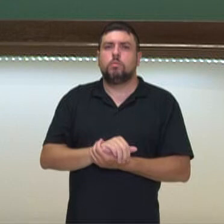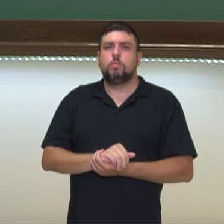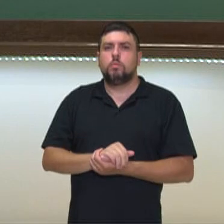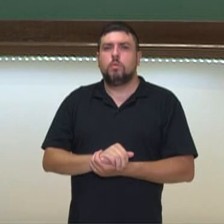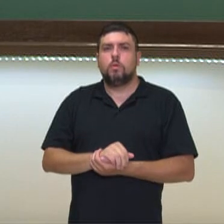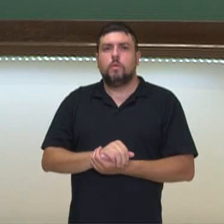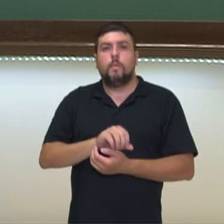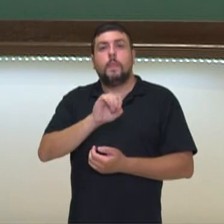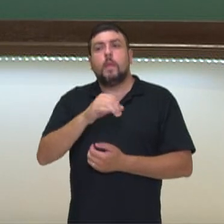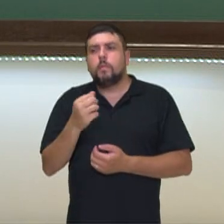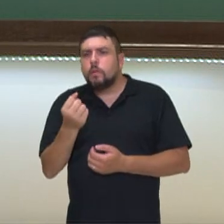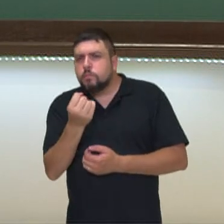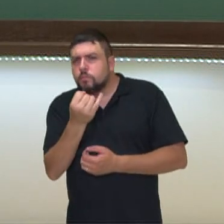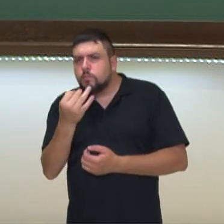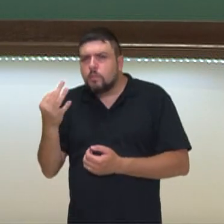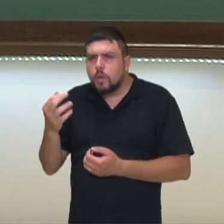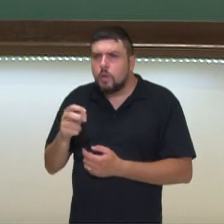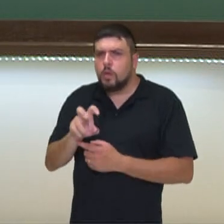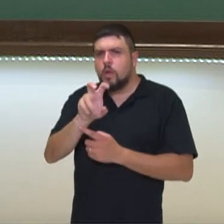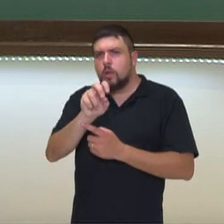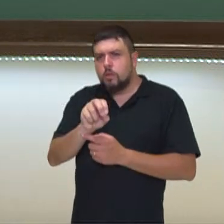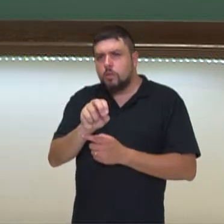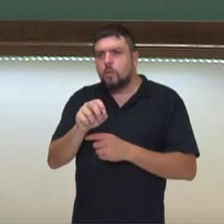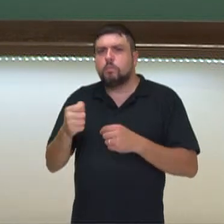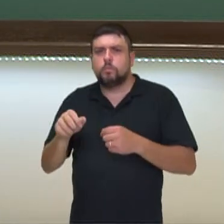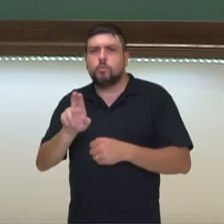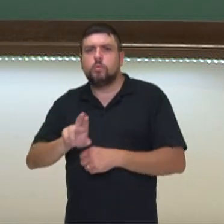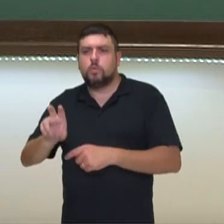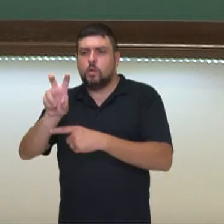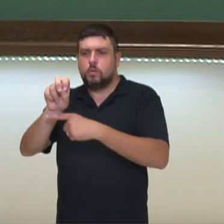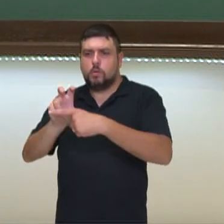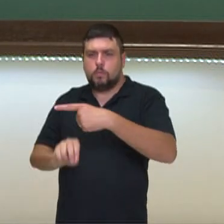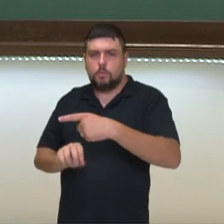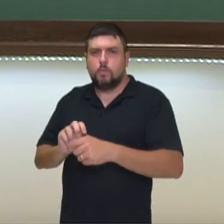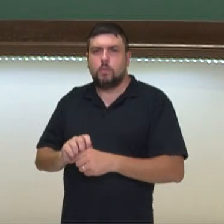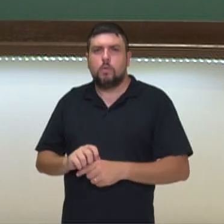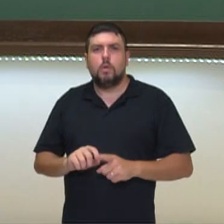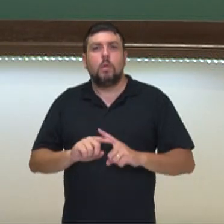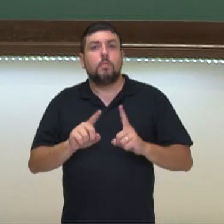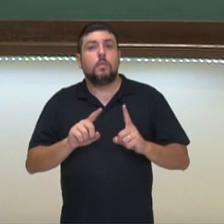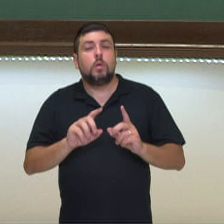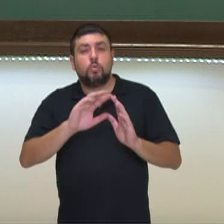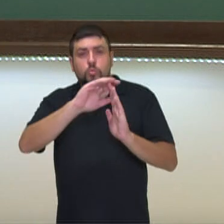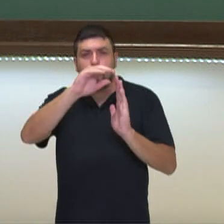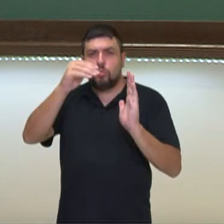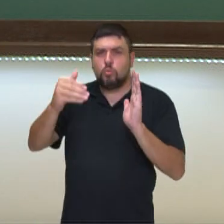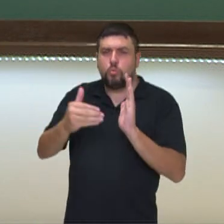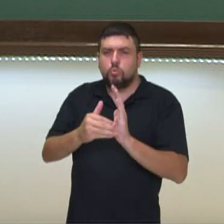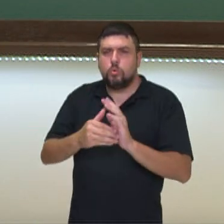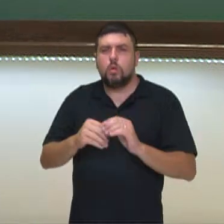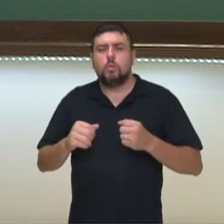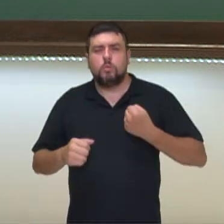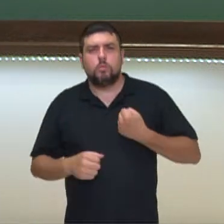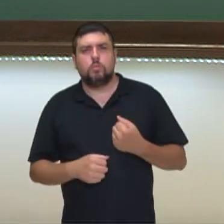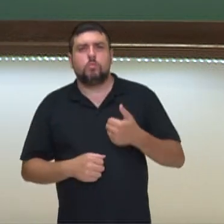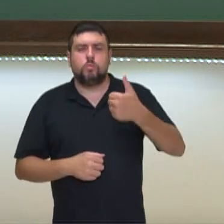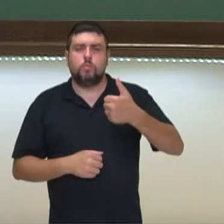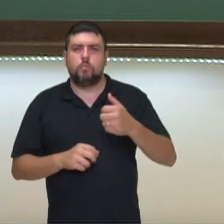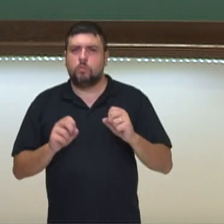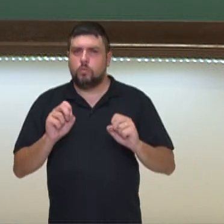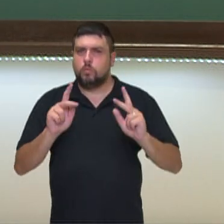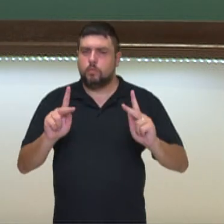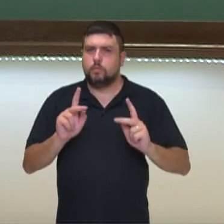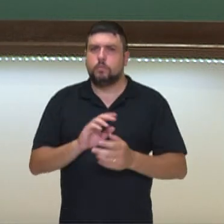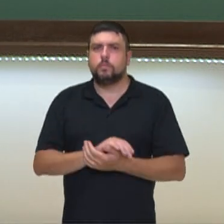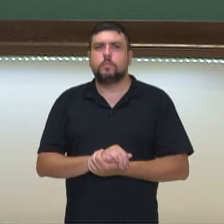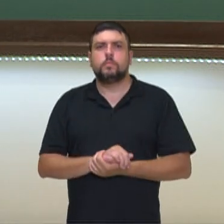eu tenho que pensar na quantidade. São 50 apartamentos, eu tenho que usar 50 apartamentos. Mas o total de apartamentos eu posso representar pelo número 1, para poder fazer os cálculos. Beleza?